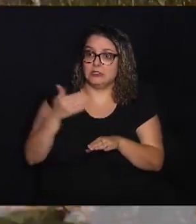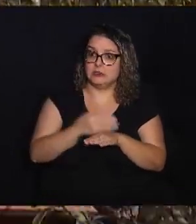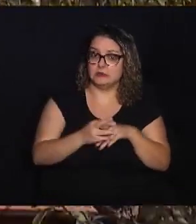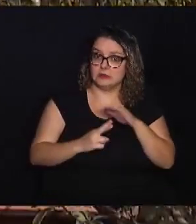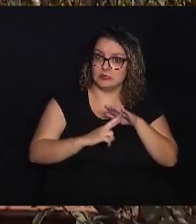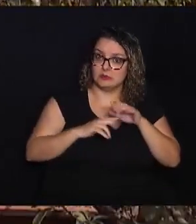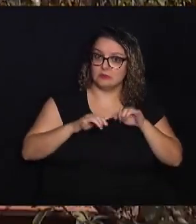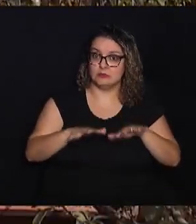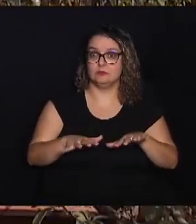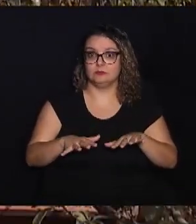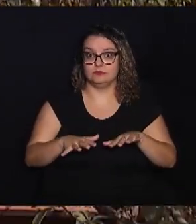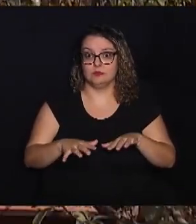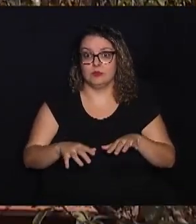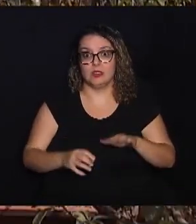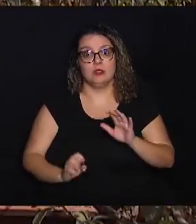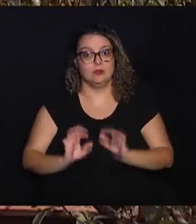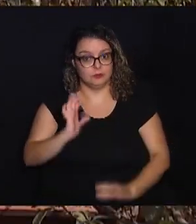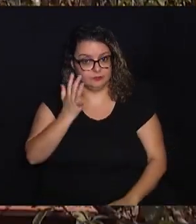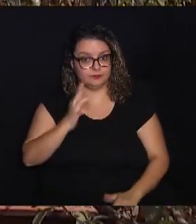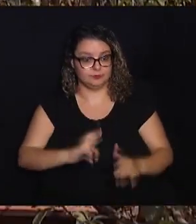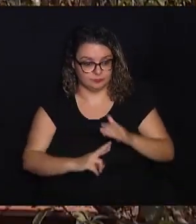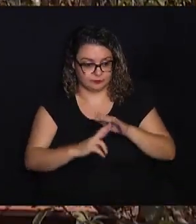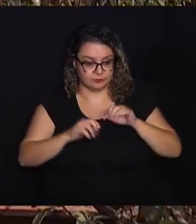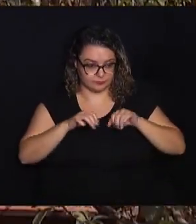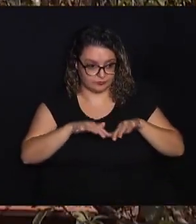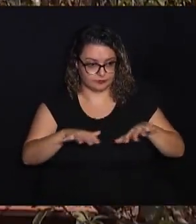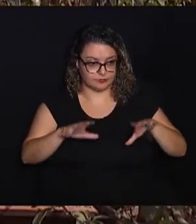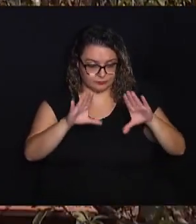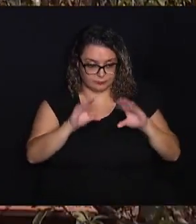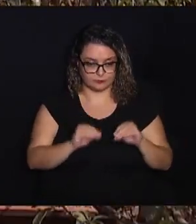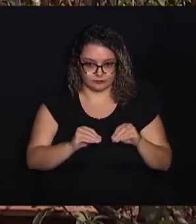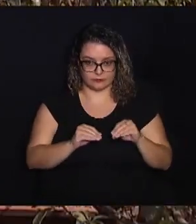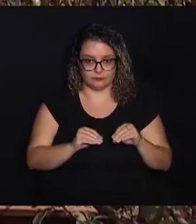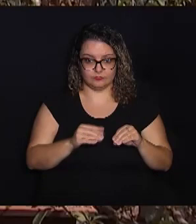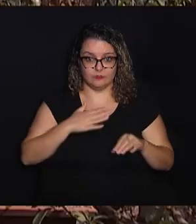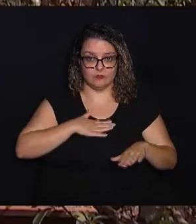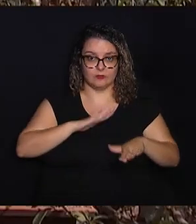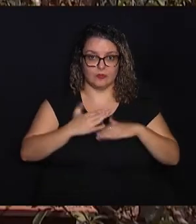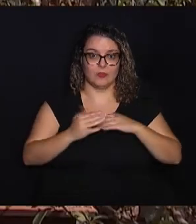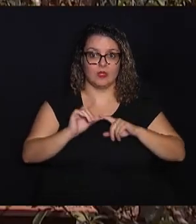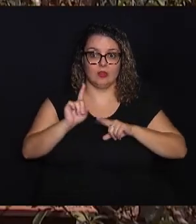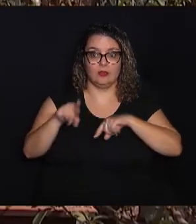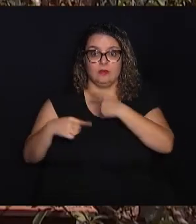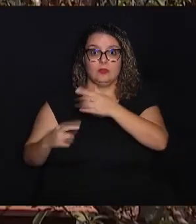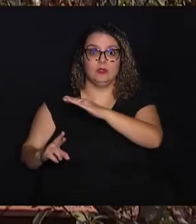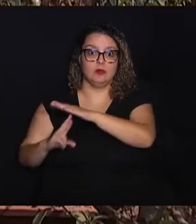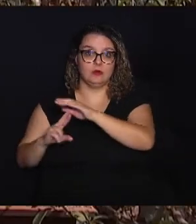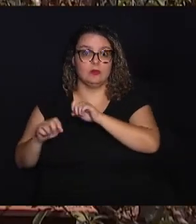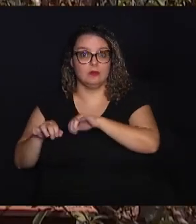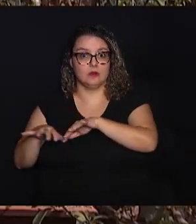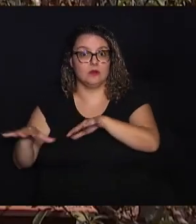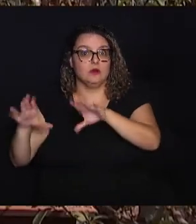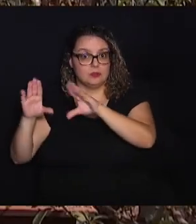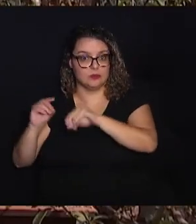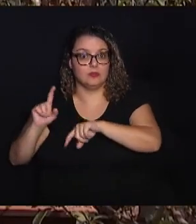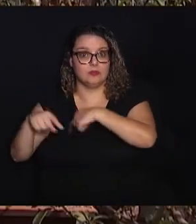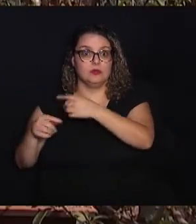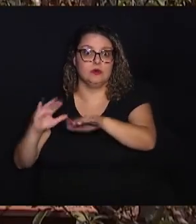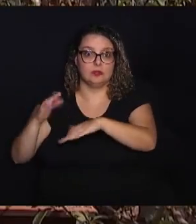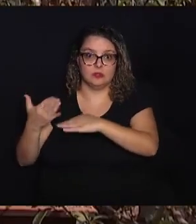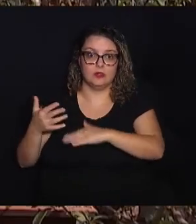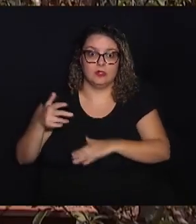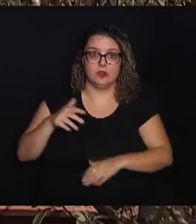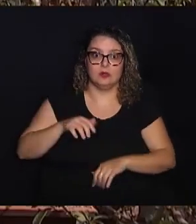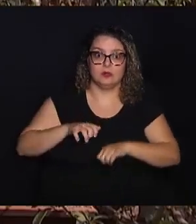E aí apareceu a feira noturna, que era aqui no meu bairro. Da feira noturna, eu fui para uma outra feira noturna que era em outro bairro. Então eu fui dando